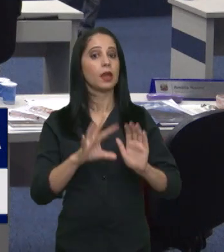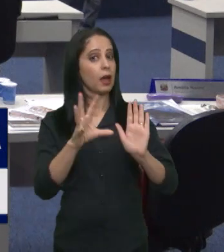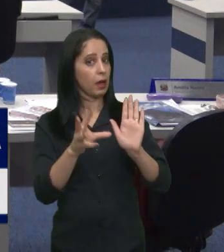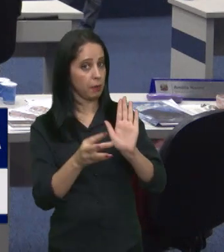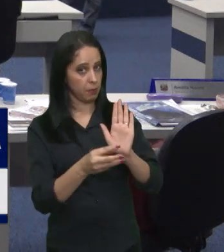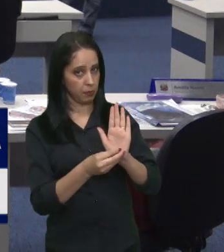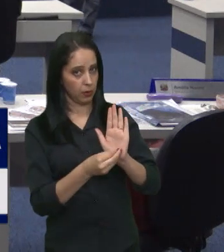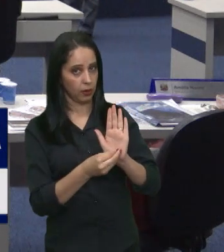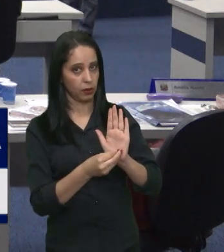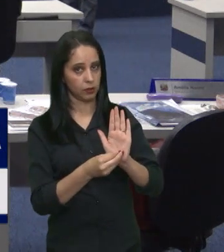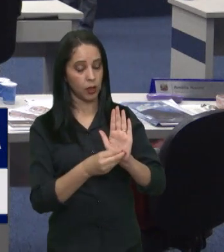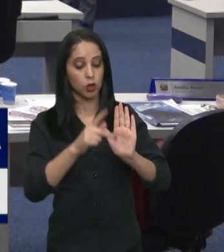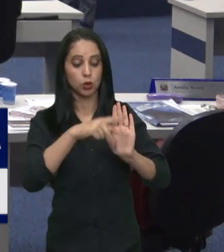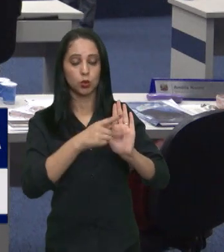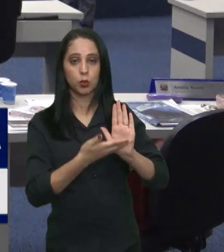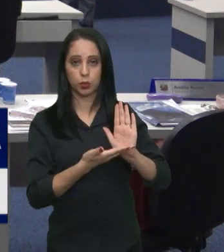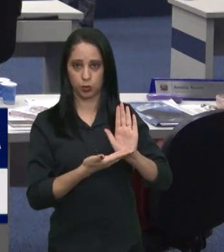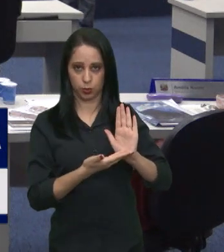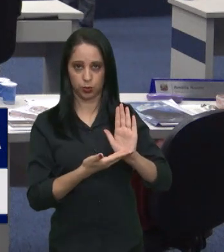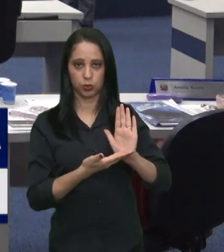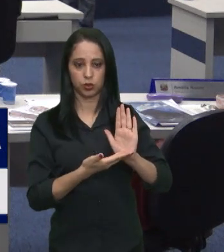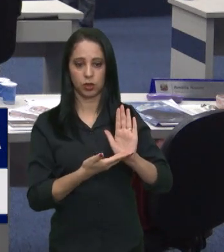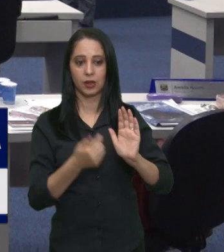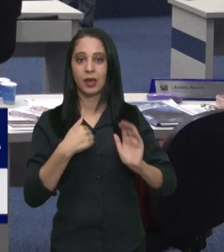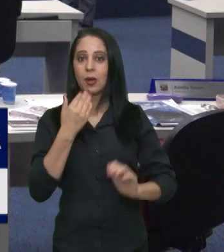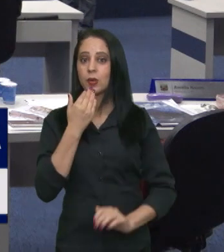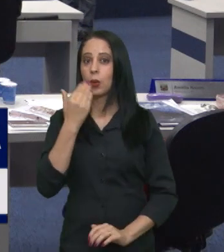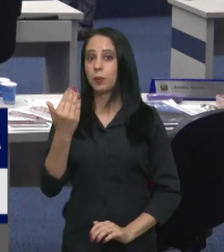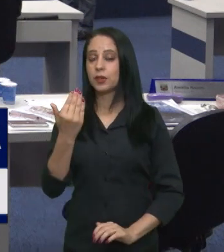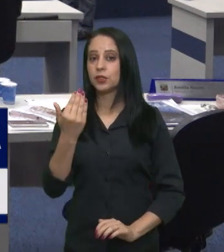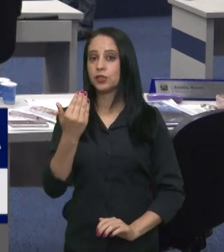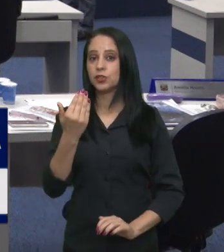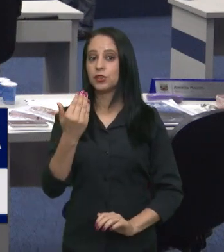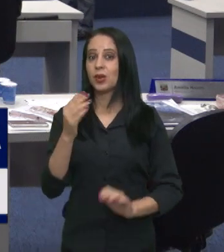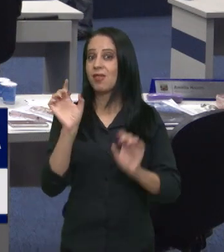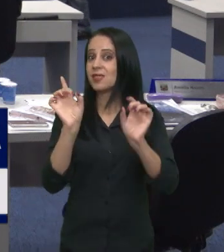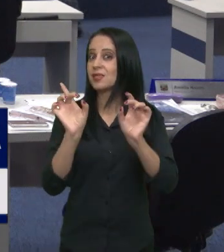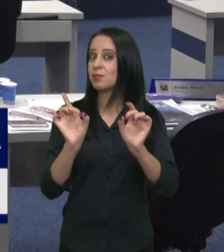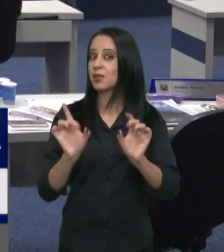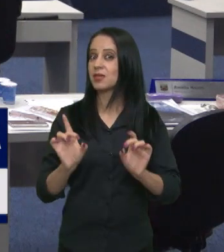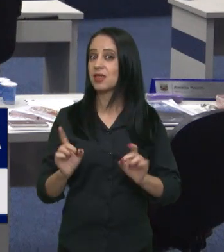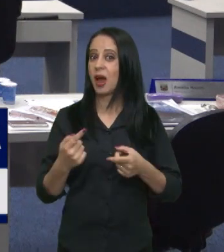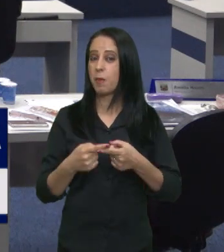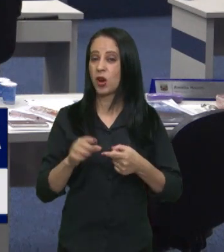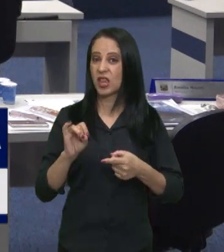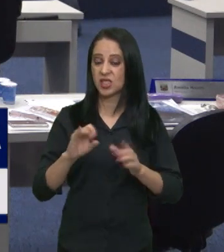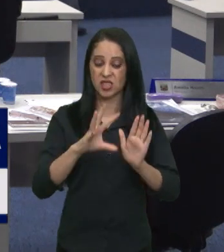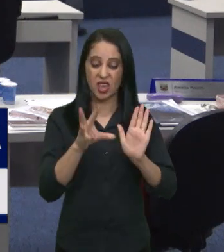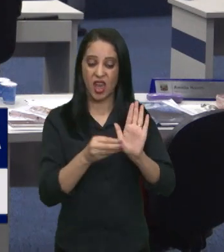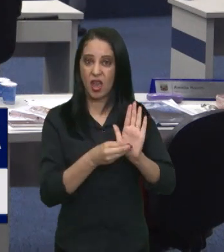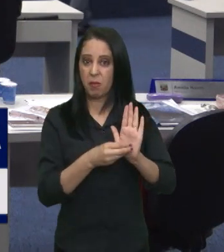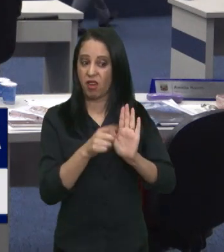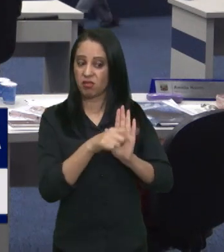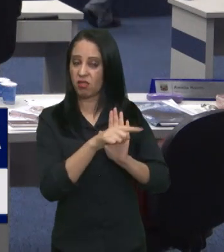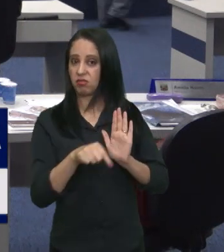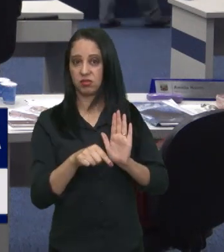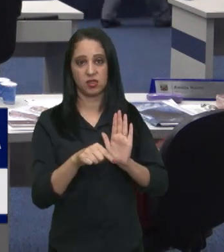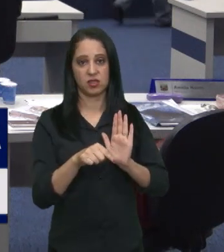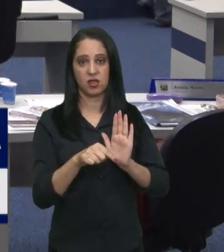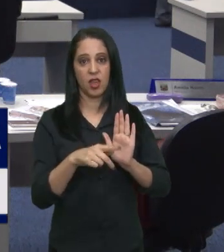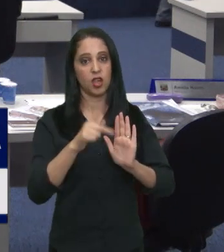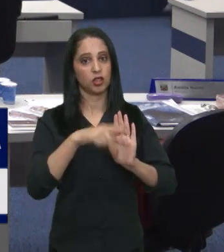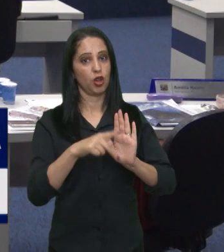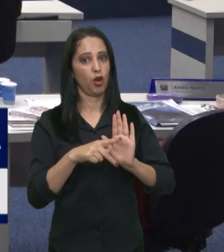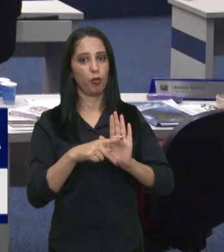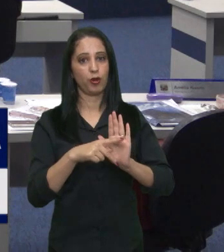emenda ao projeto, e eu estou pedindo destaque porque se essa emenda não entrar, o projeto está sobrestado. E eu